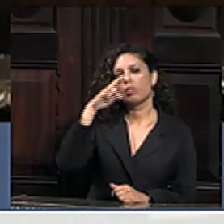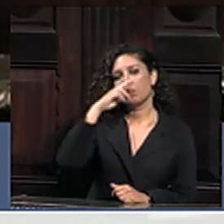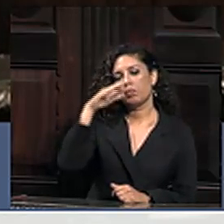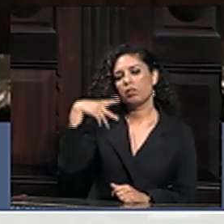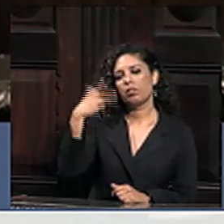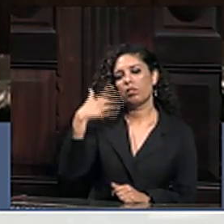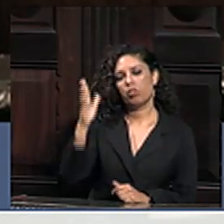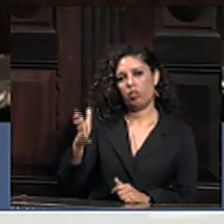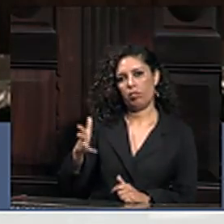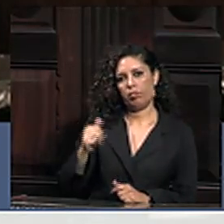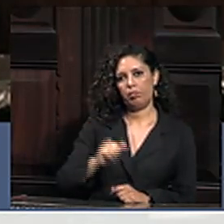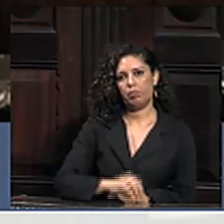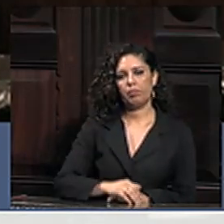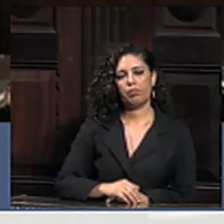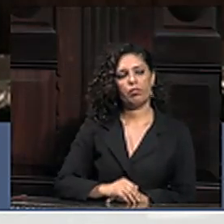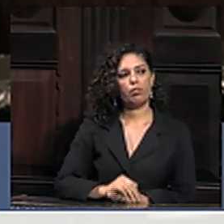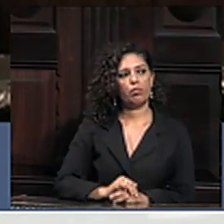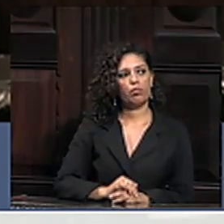hoje.